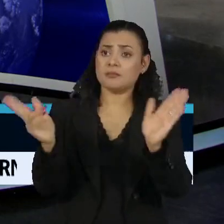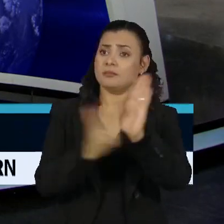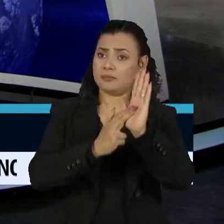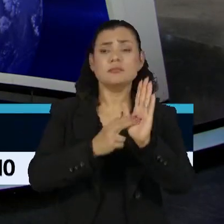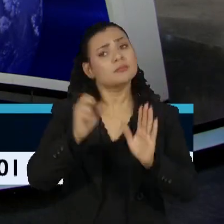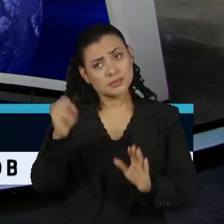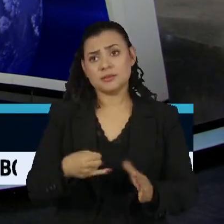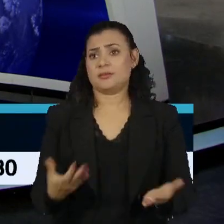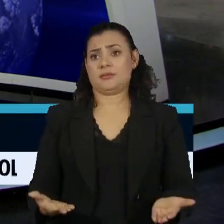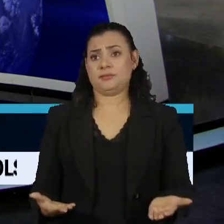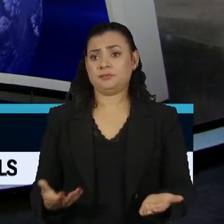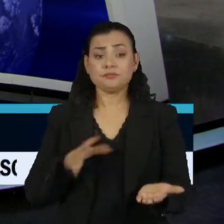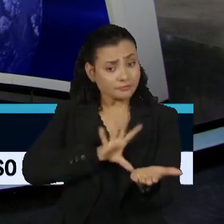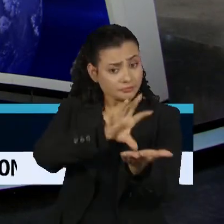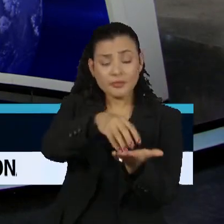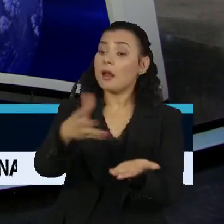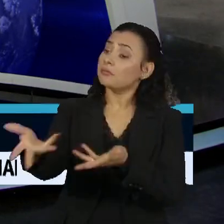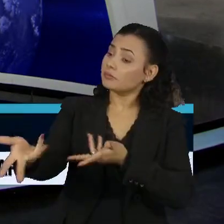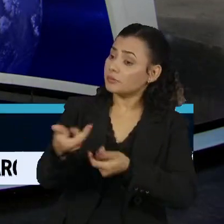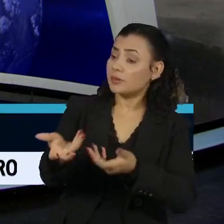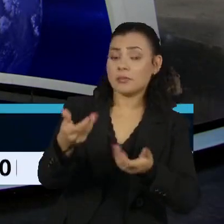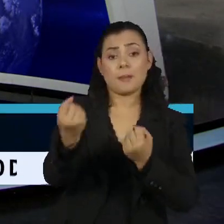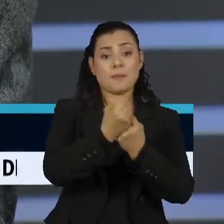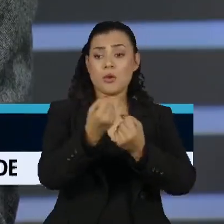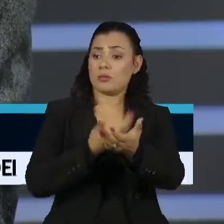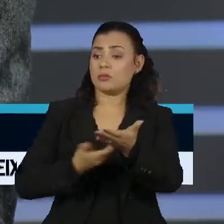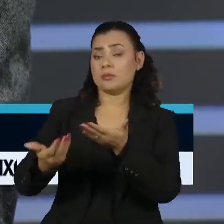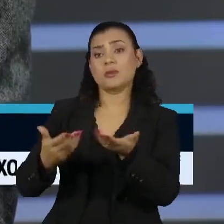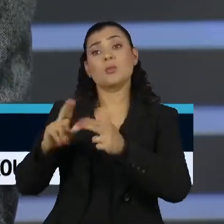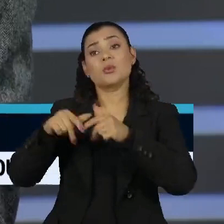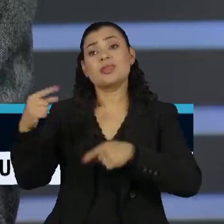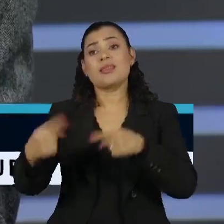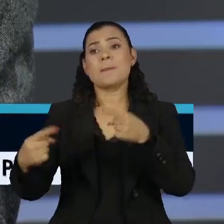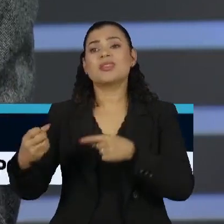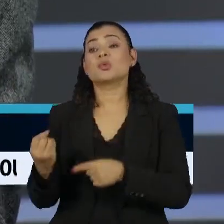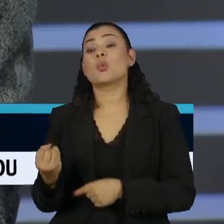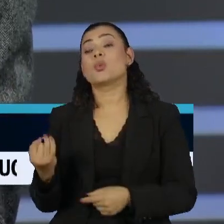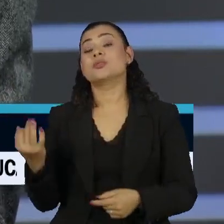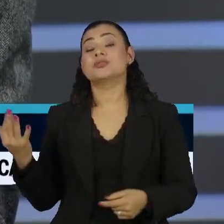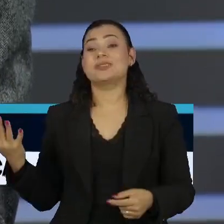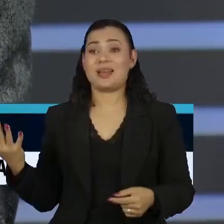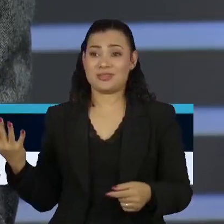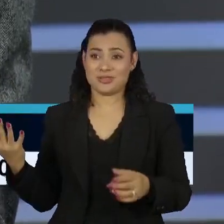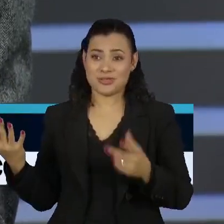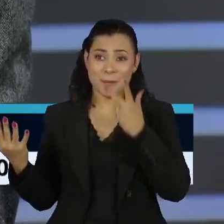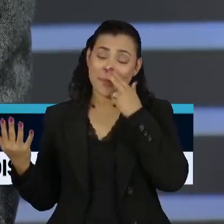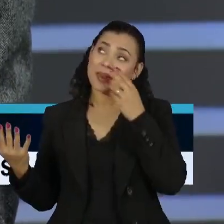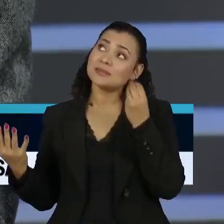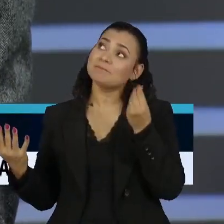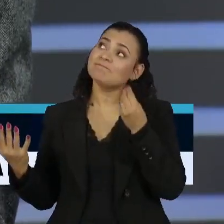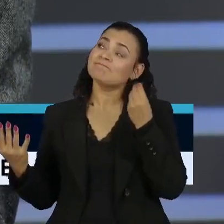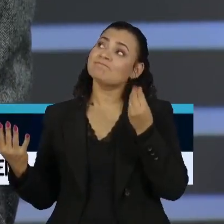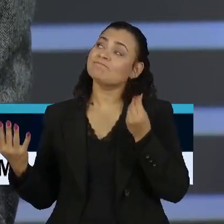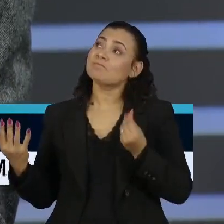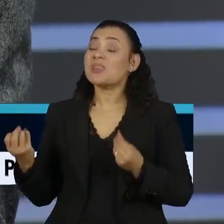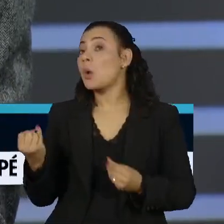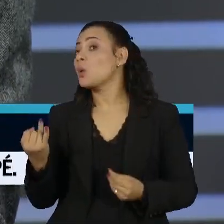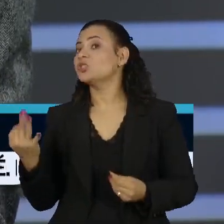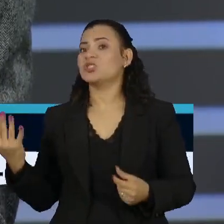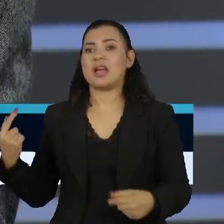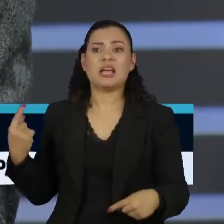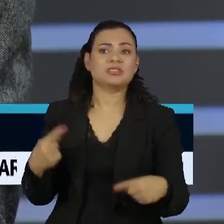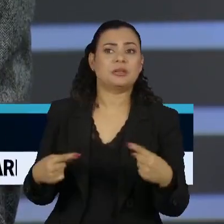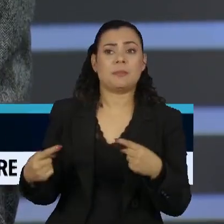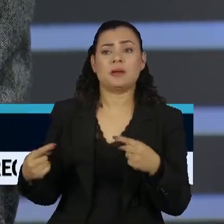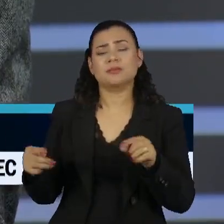dá espaço para parceiros. Eu acho que aí há um debate muito ao redor de quantidade, sabe? No sentido de que